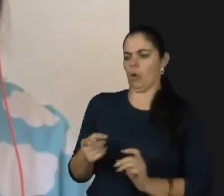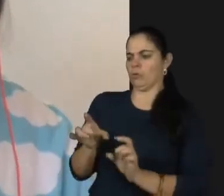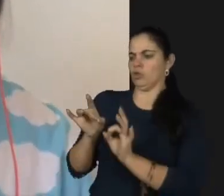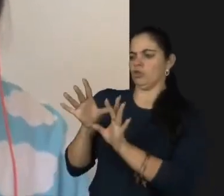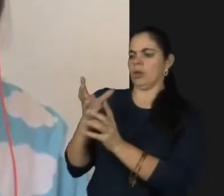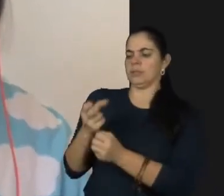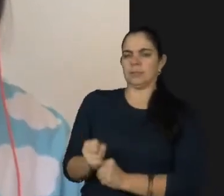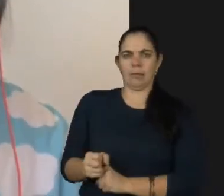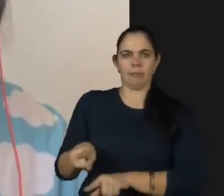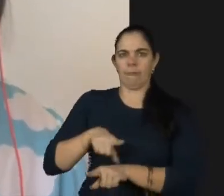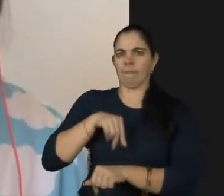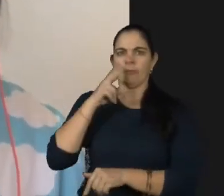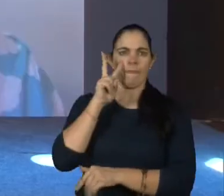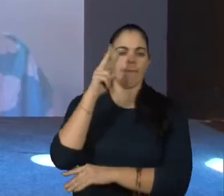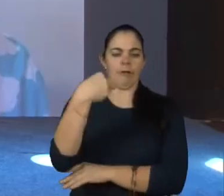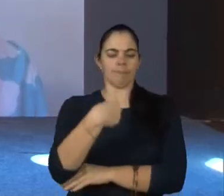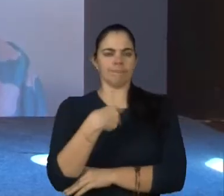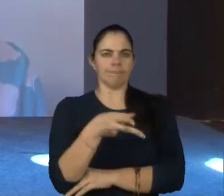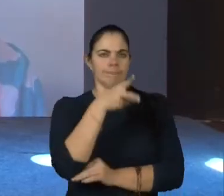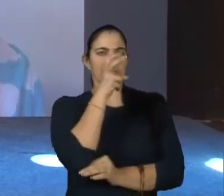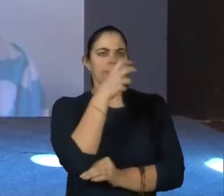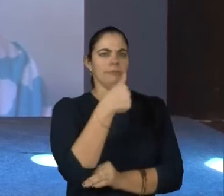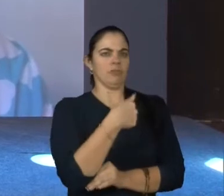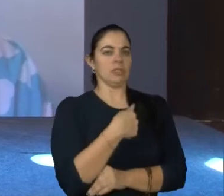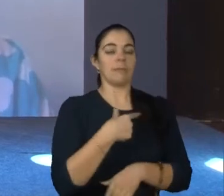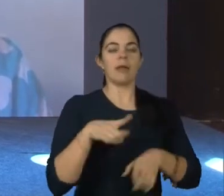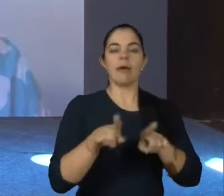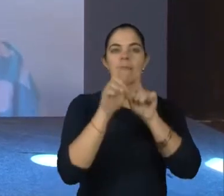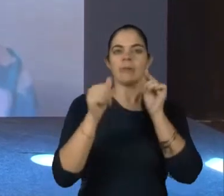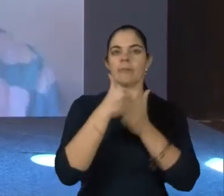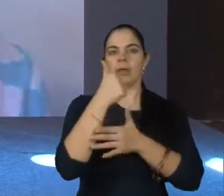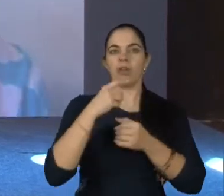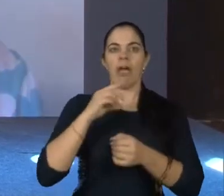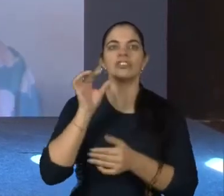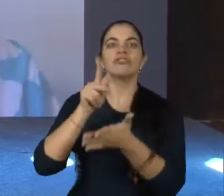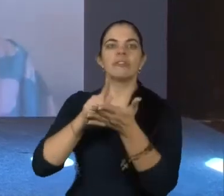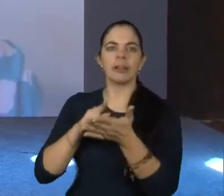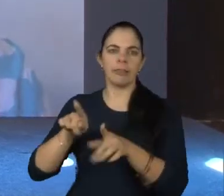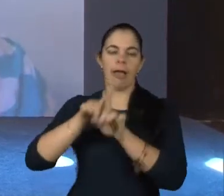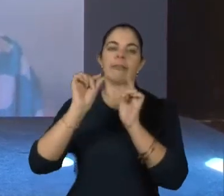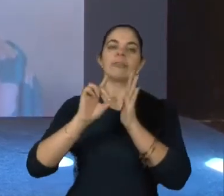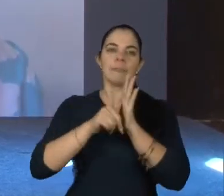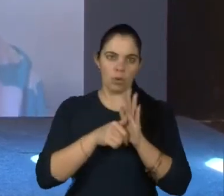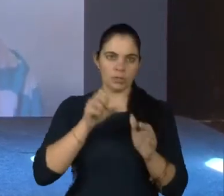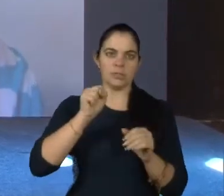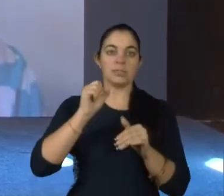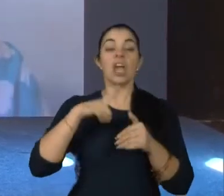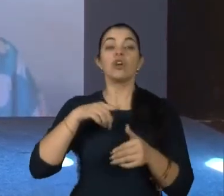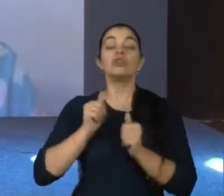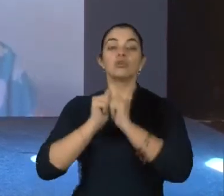aceita e você não se reconhece. Então, quando você sabe quem você é de verdade, você leva consigo